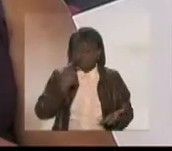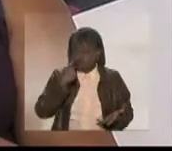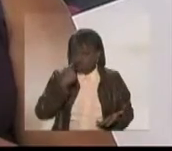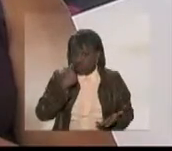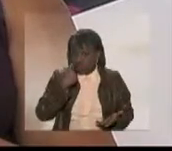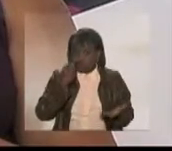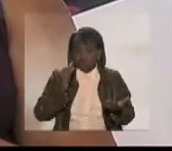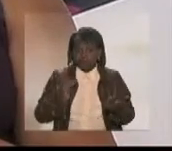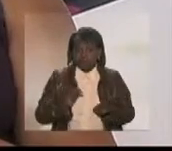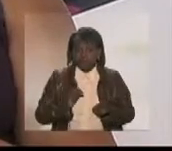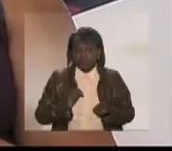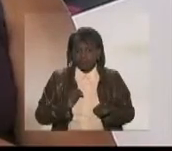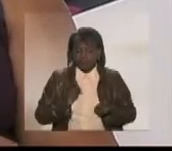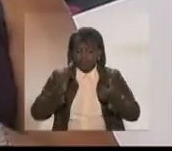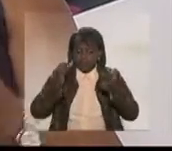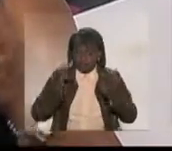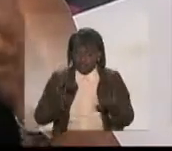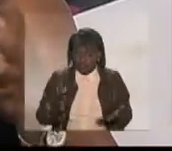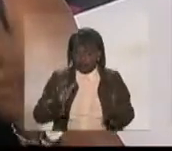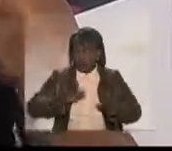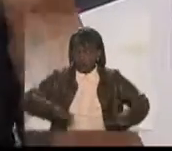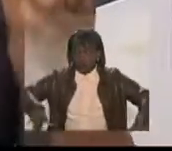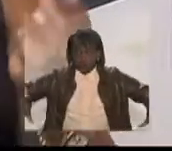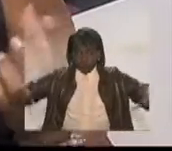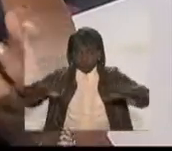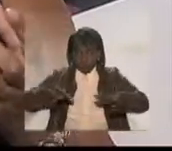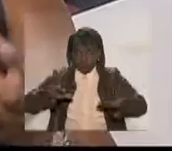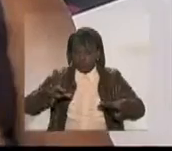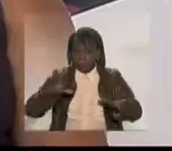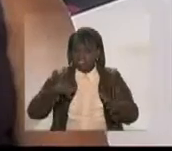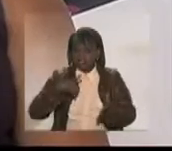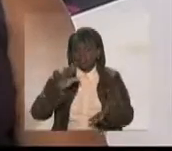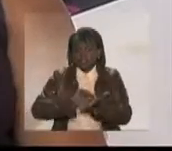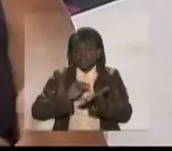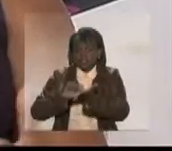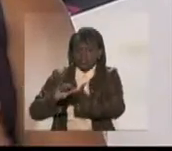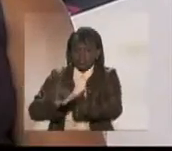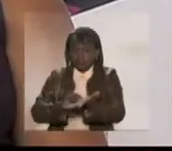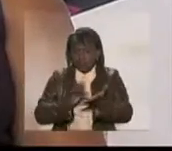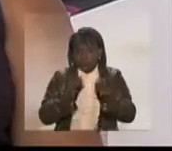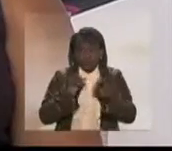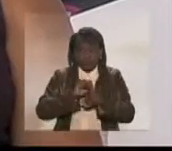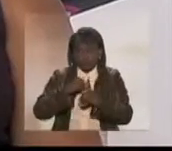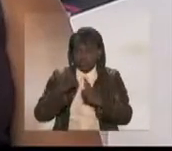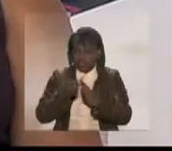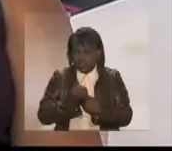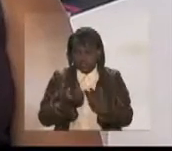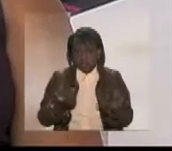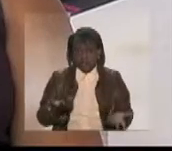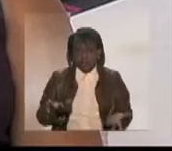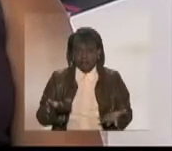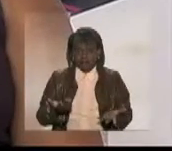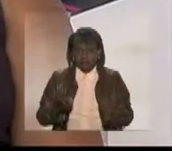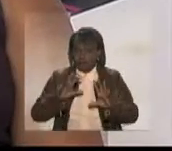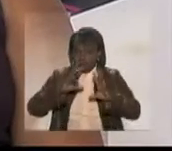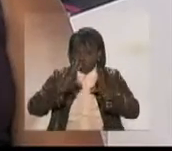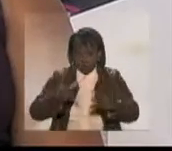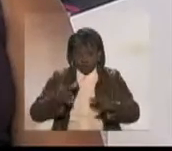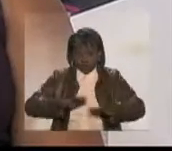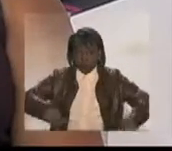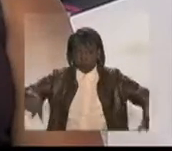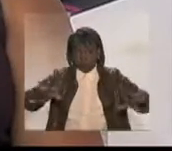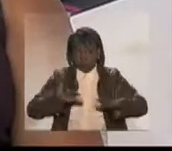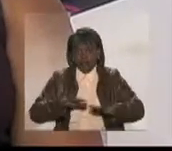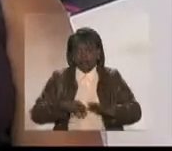de afetividade, eu falo de tudo isso que está tão ausente na nossa sociedade e no